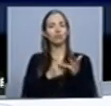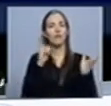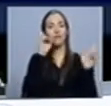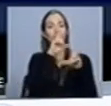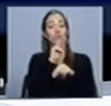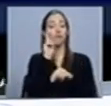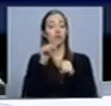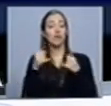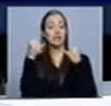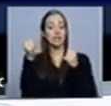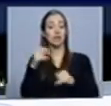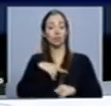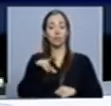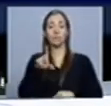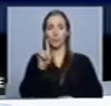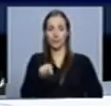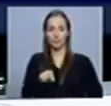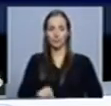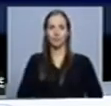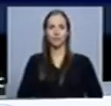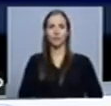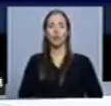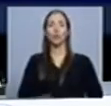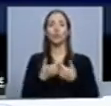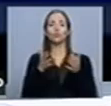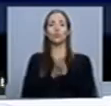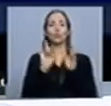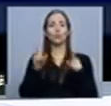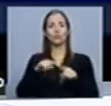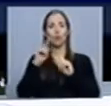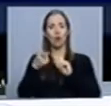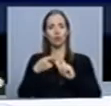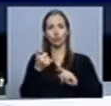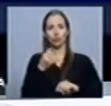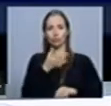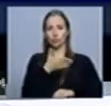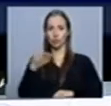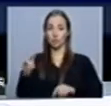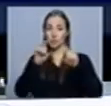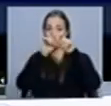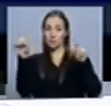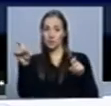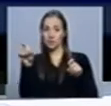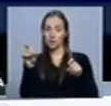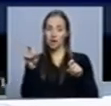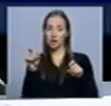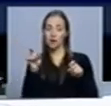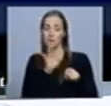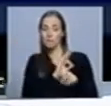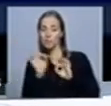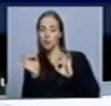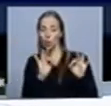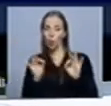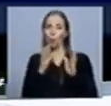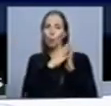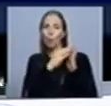nosso caso, em Portugal. E então, tudo isto começou em 2011, quando uma empresa fez um protótipo daquilo que seria um